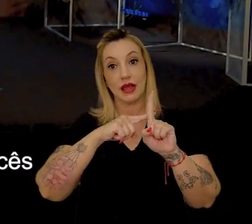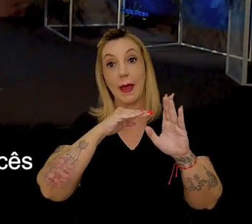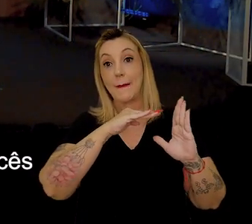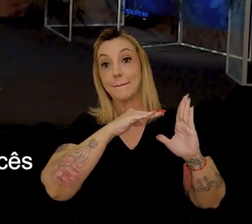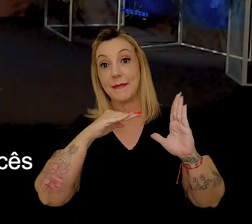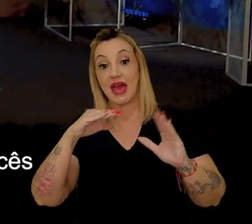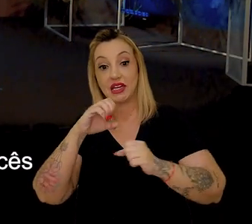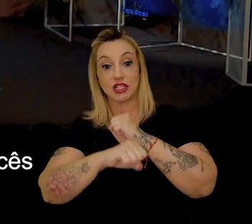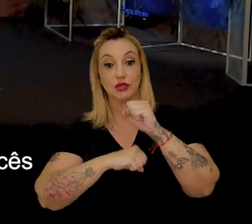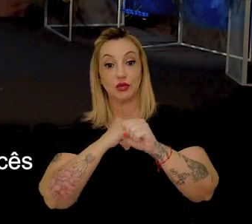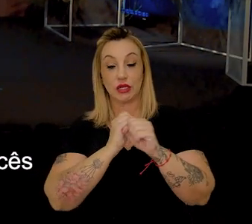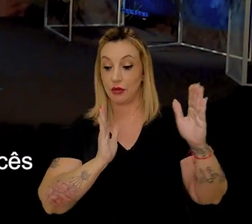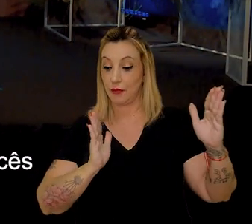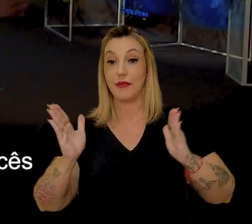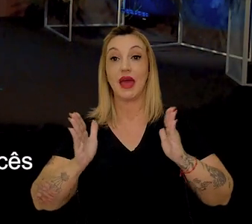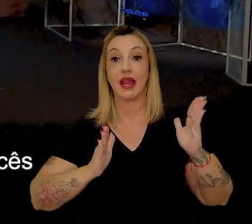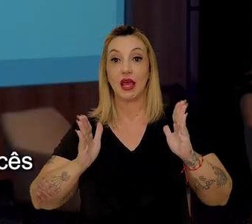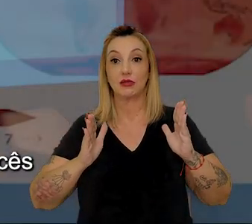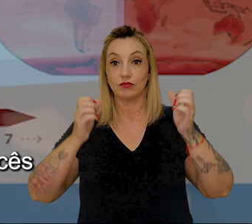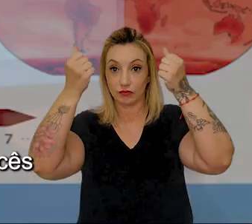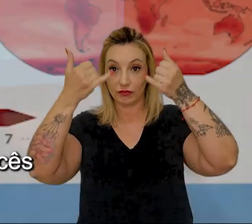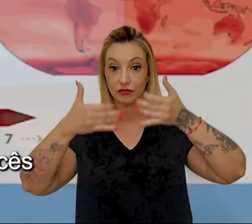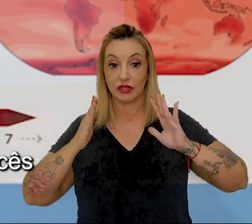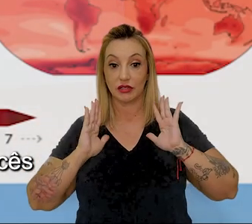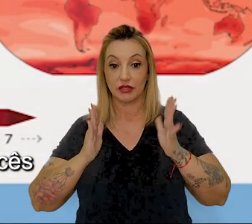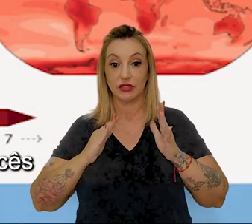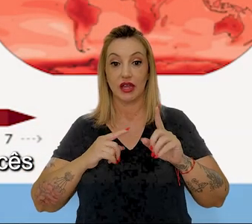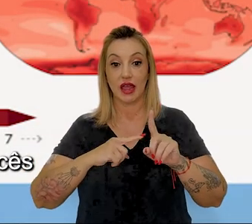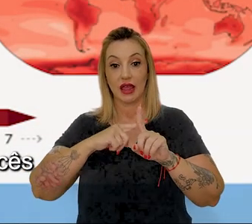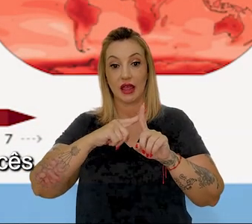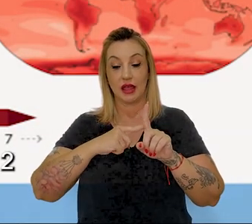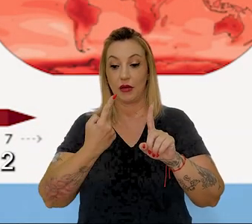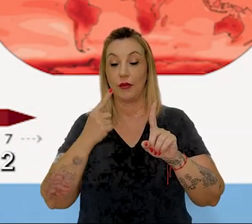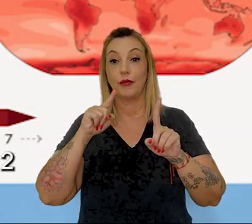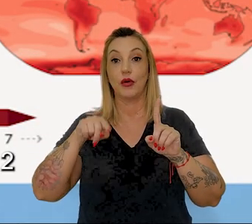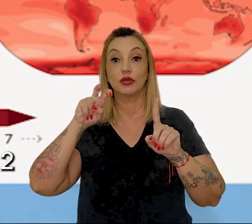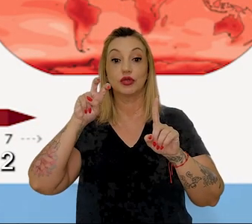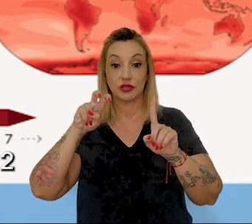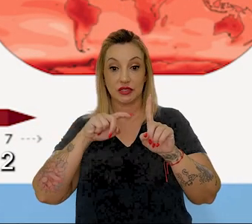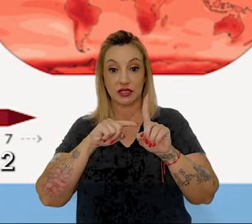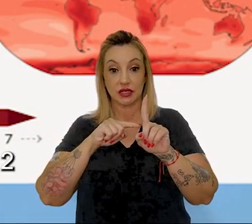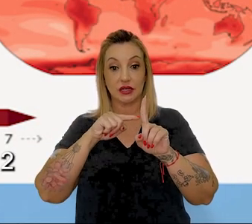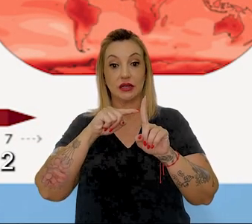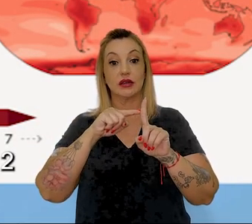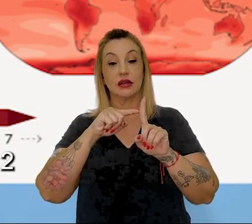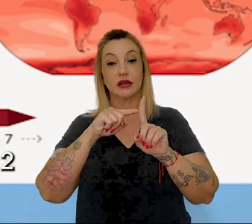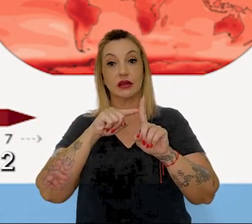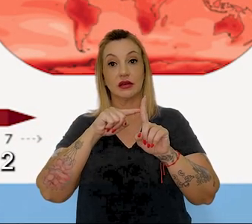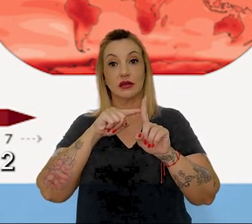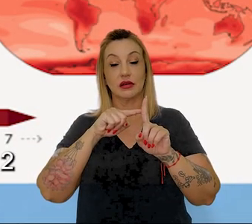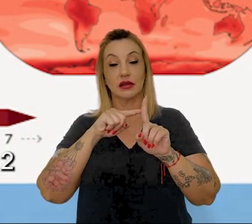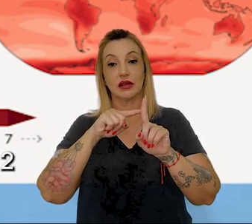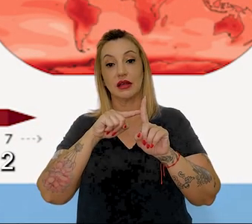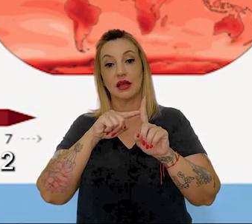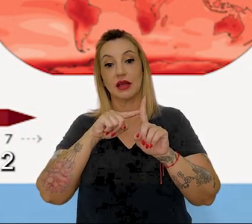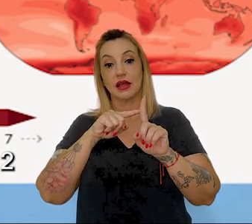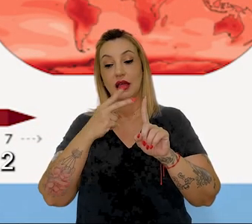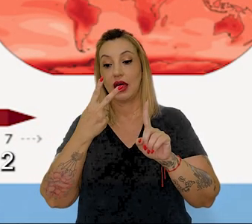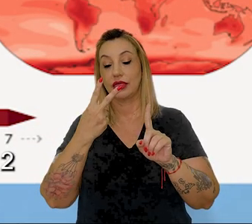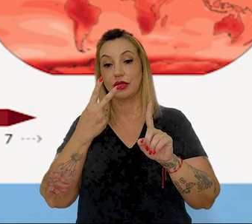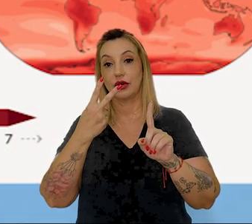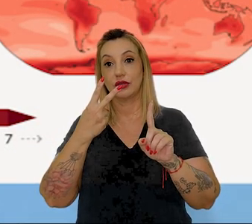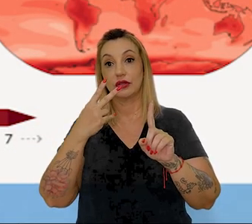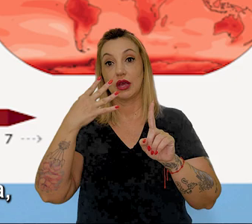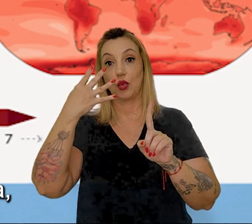relativo à aquele período que eu falei para vocês a uma temperatura de 1.5 elevação de temperatura de 1.5 A2 e